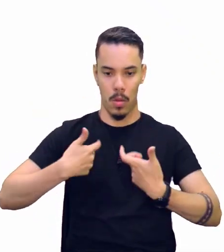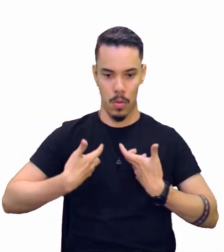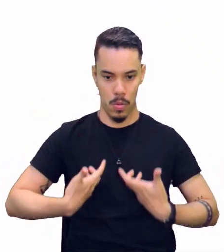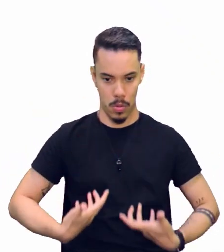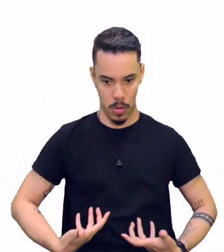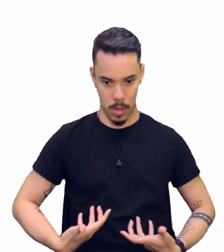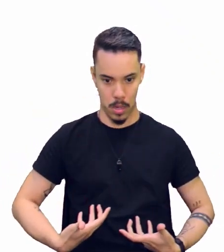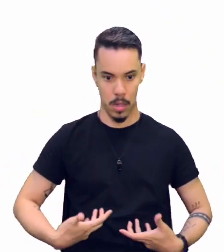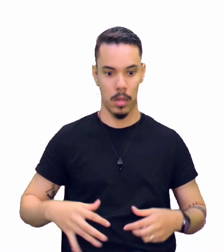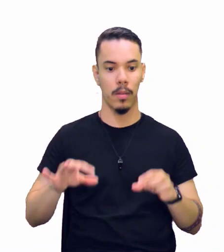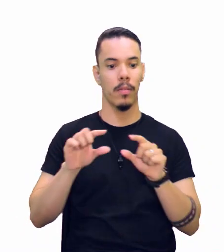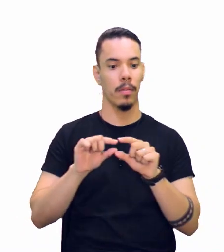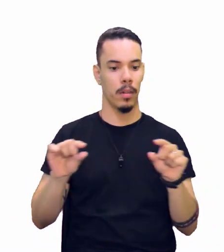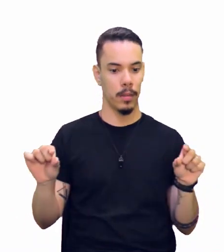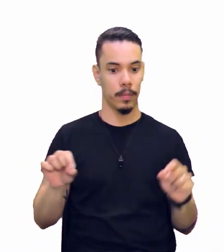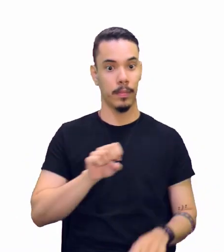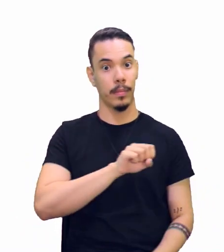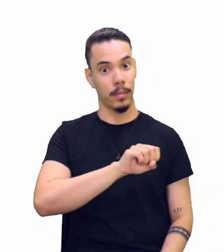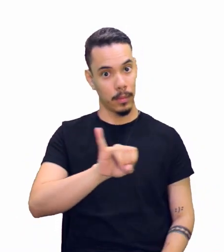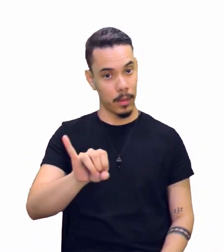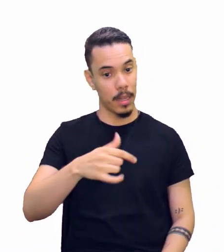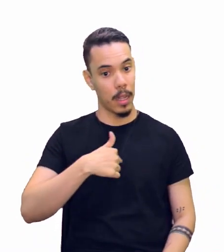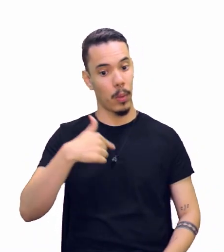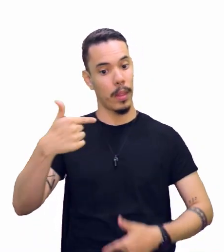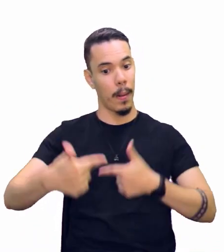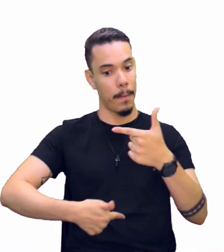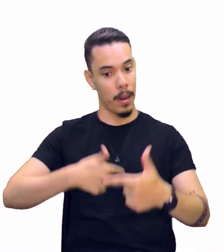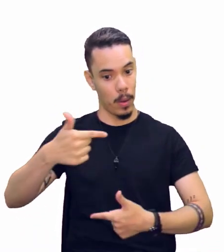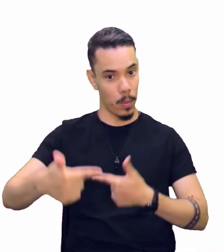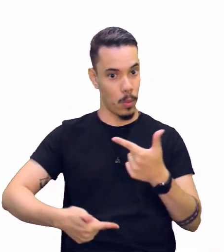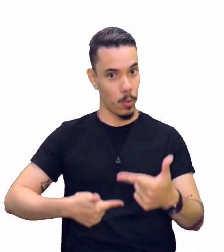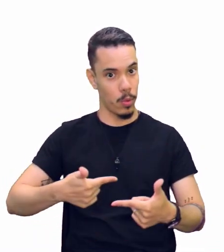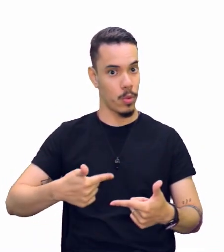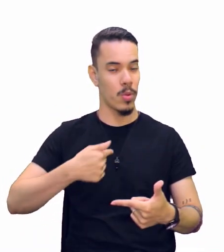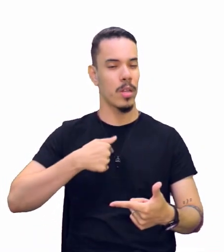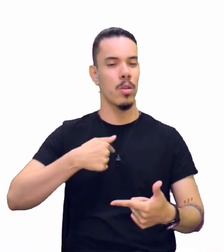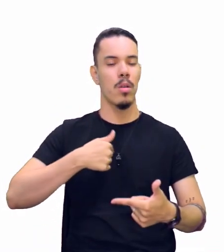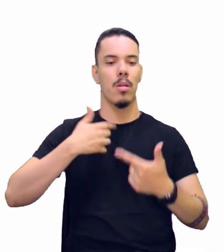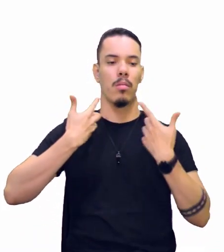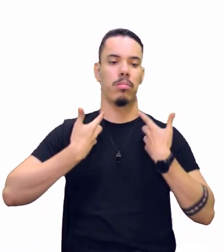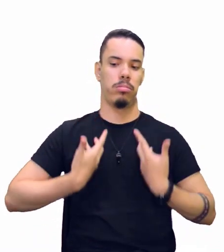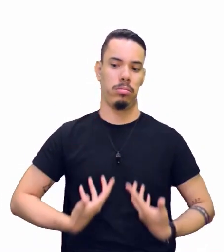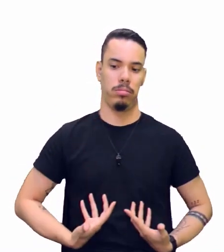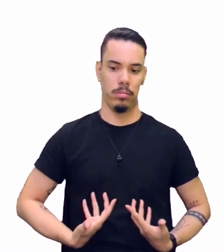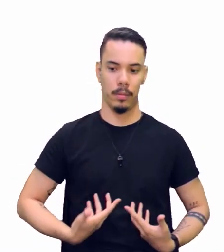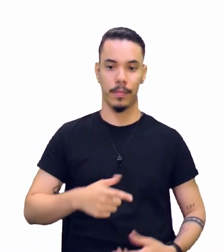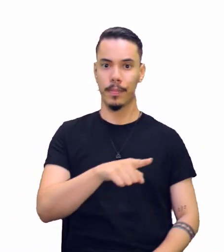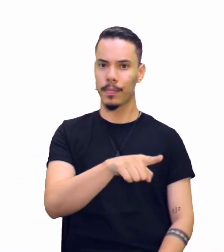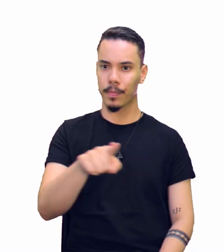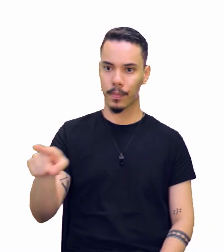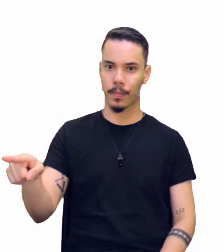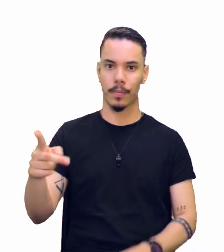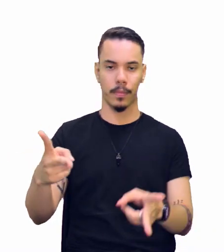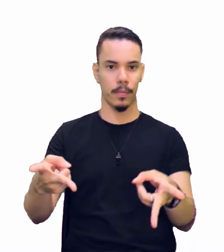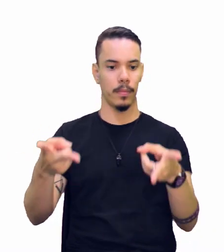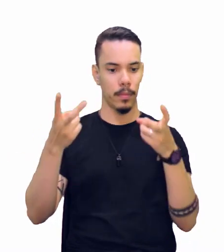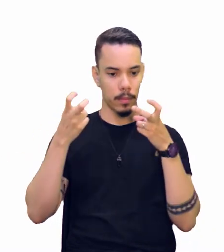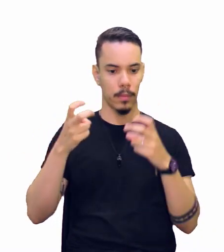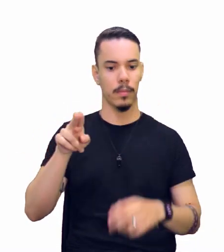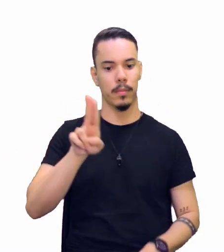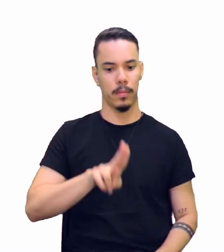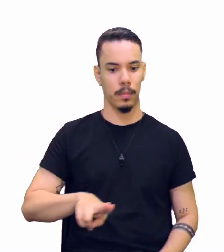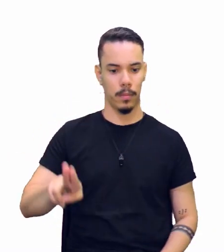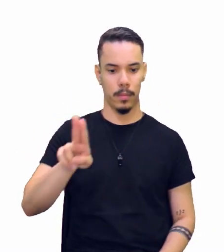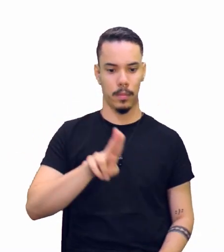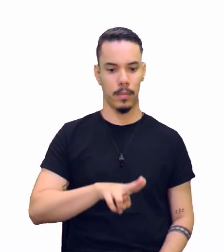essa frase diz o quê? Se eu trabalho muito, eu fico cansada. E vocês perceberam que a gente está usando muito